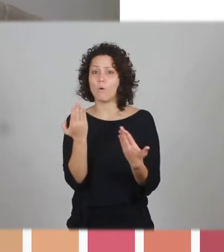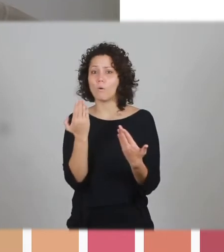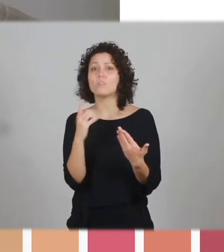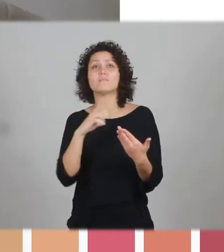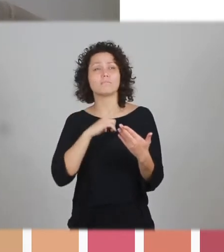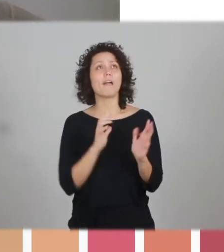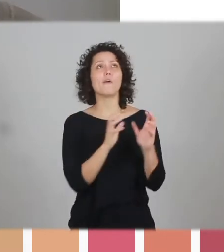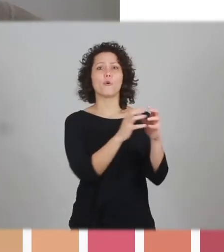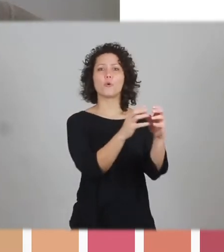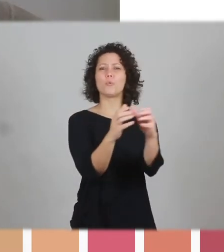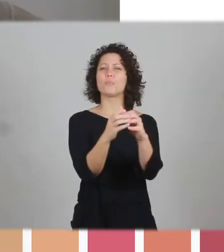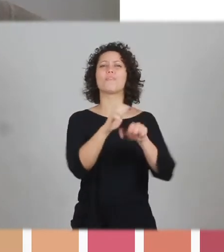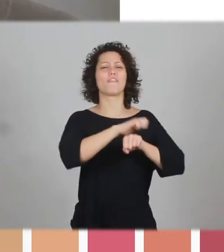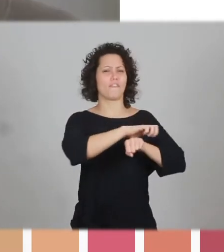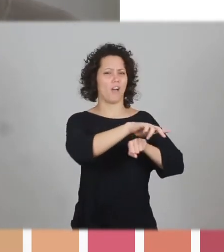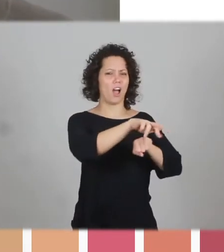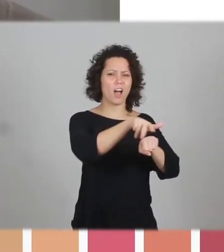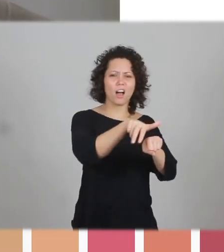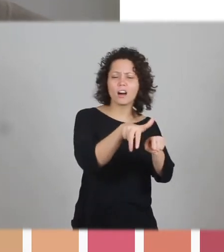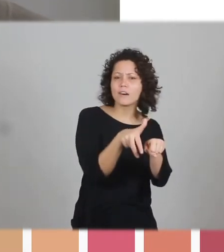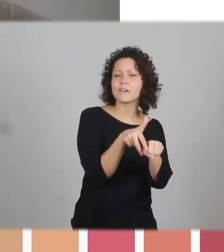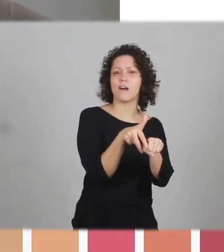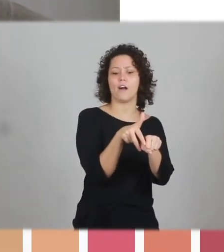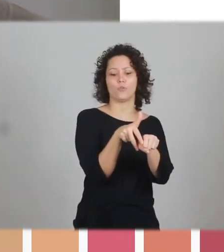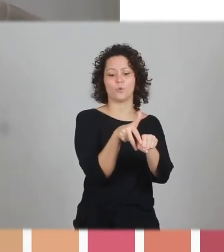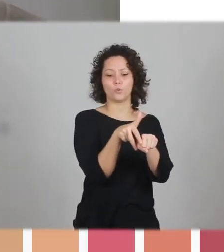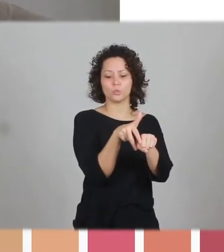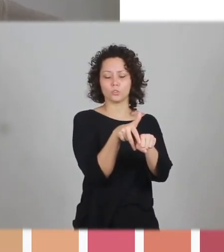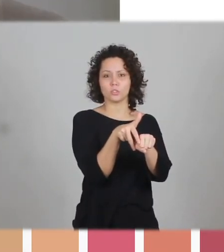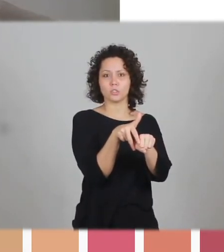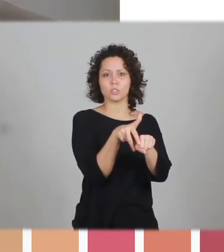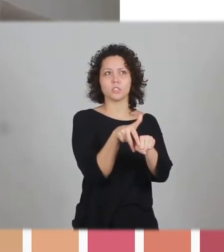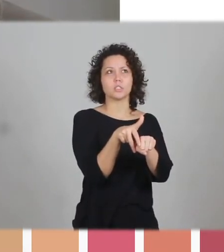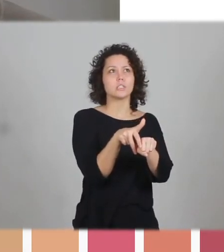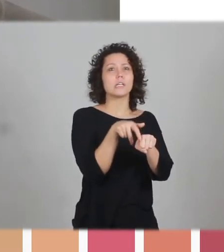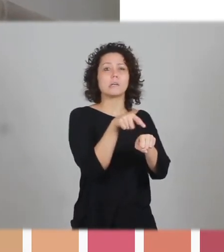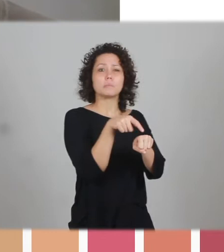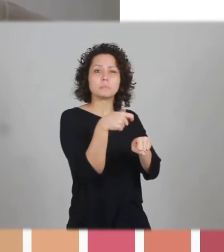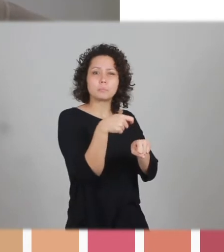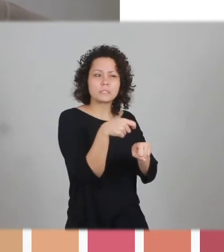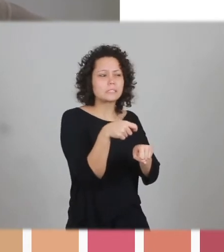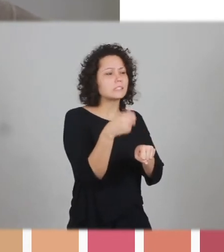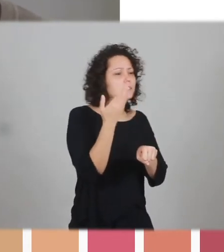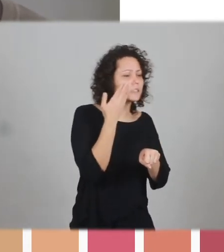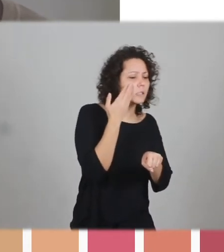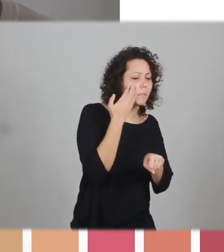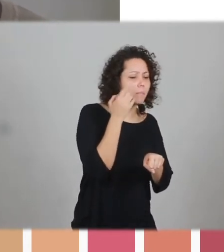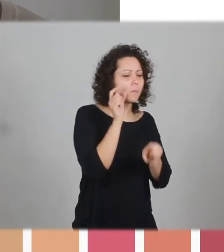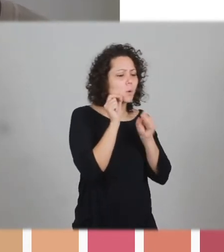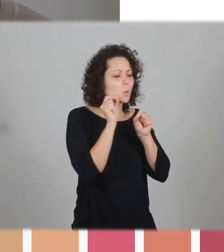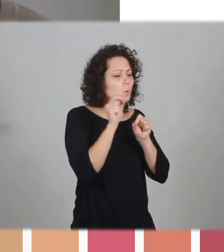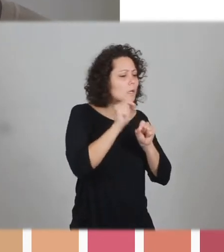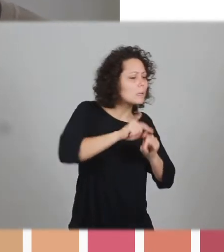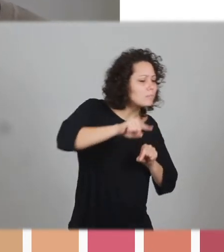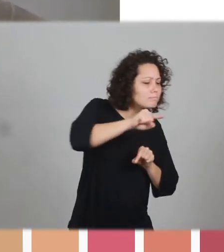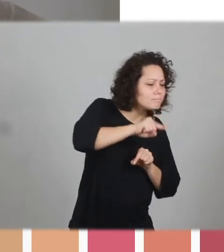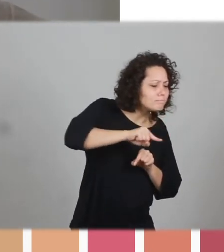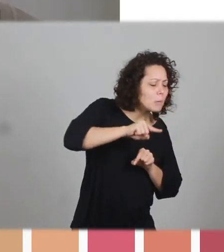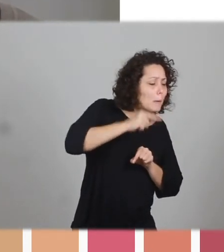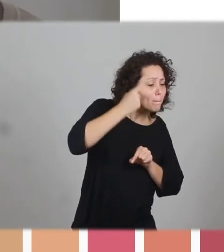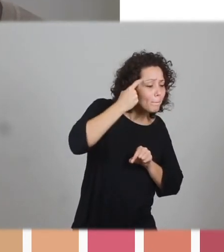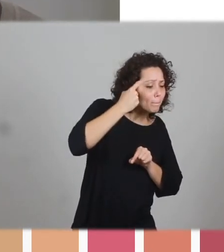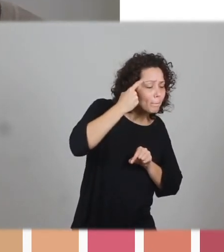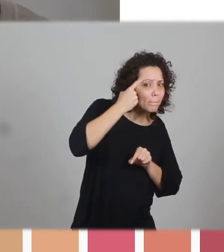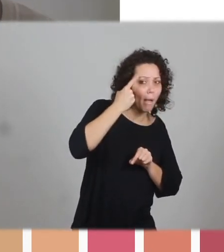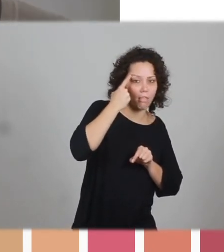serem escutados na elaboração das ações públicas no Estado brasileiro, esses grupos populacionais